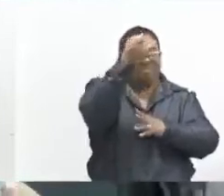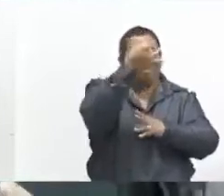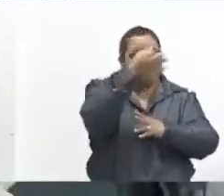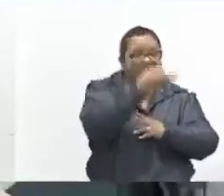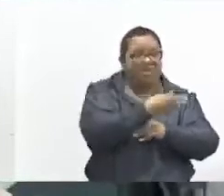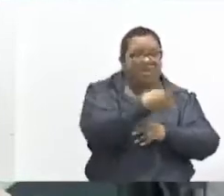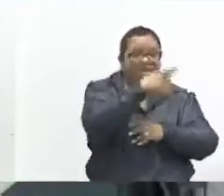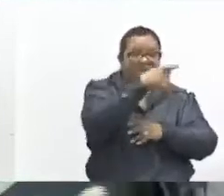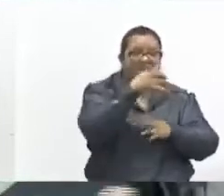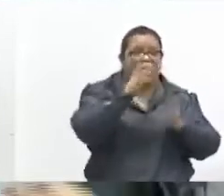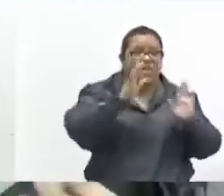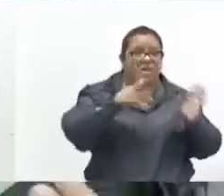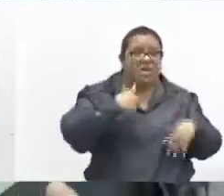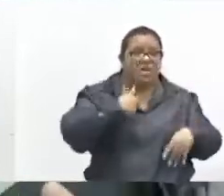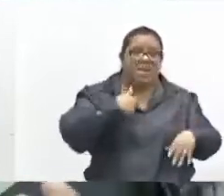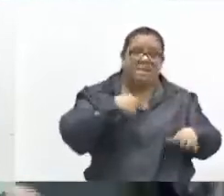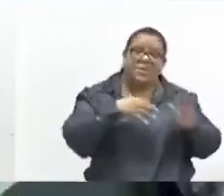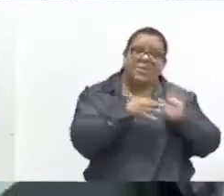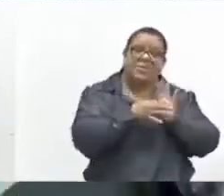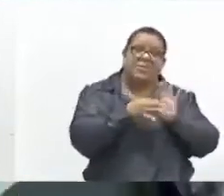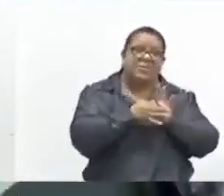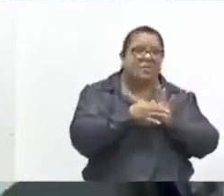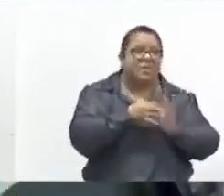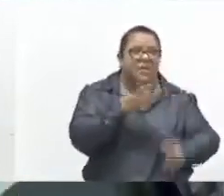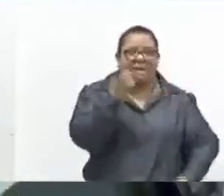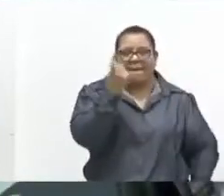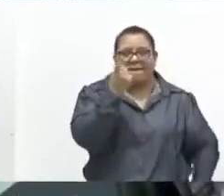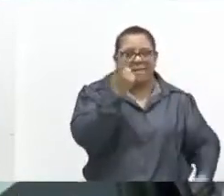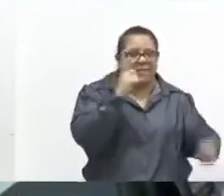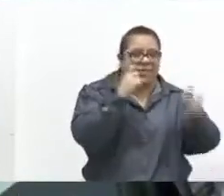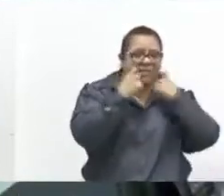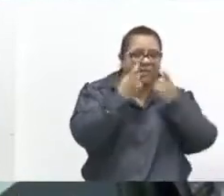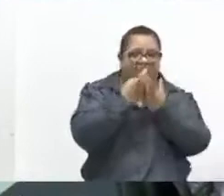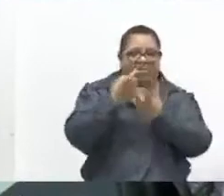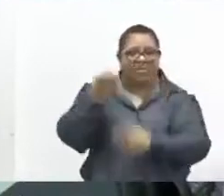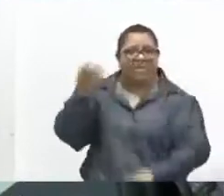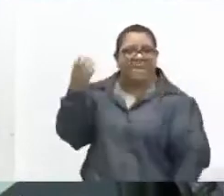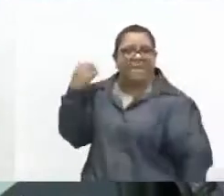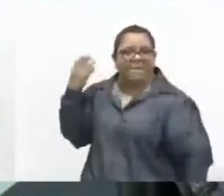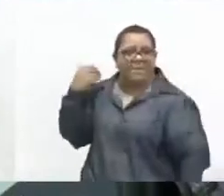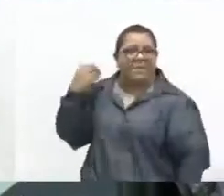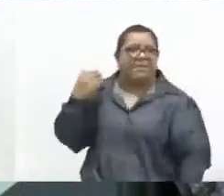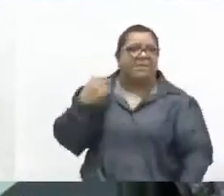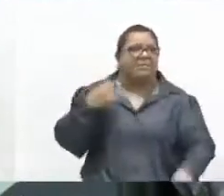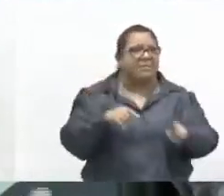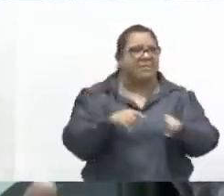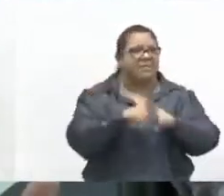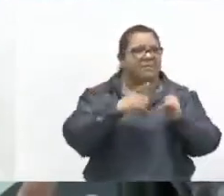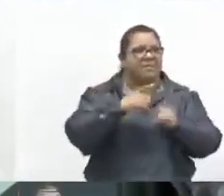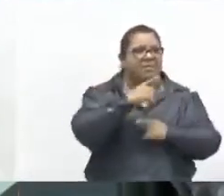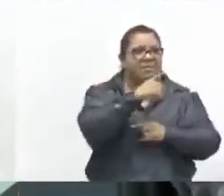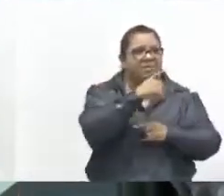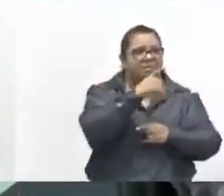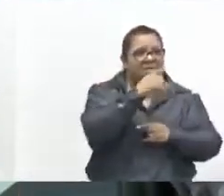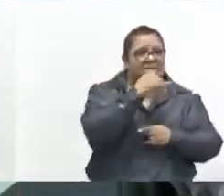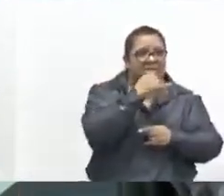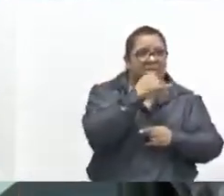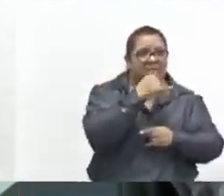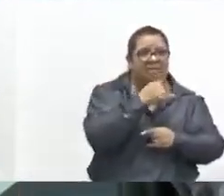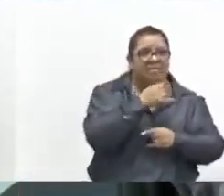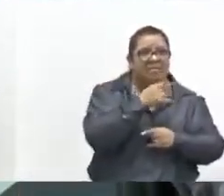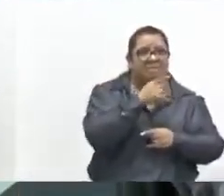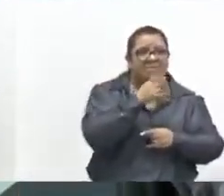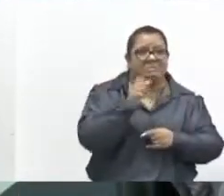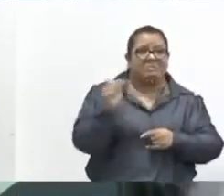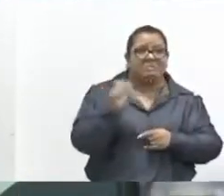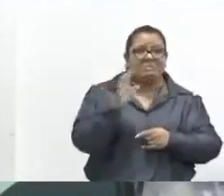registrar que, assim, na minha opinião, eu também expus isso na reunião que a gente debateu na Câmara Setorial Temática da Juventude. A questão de